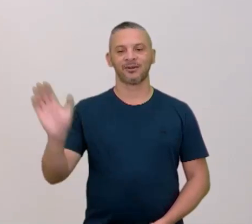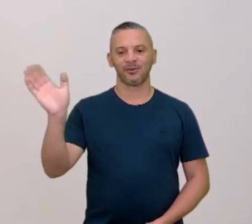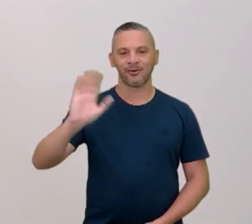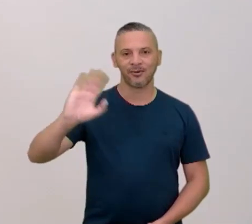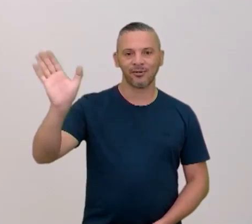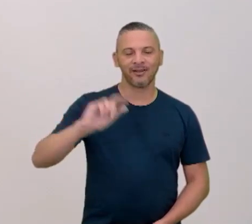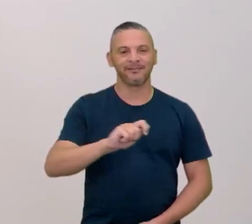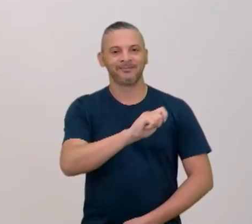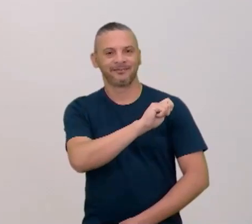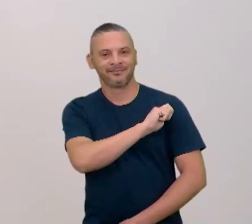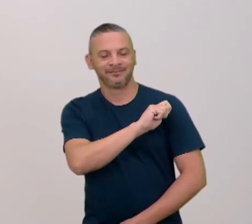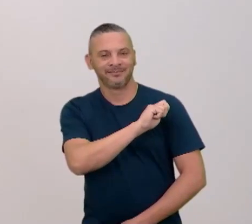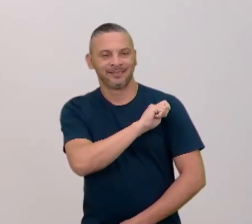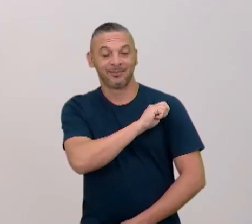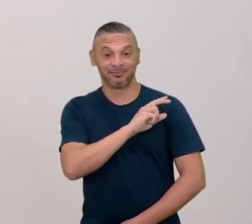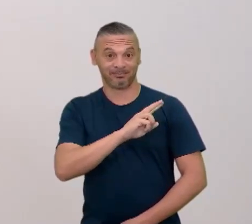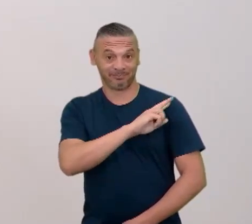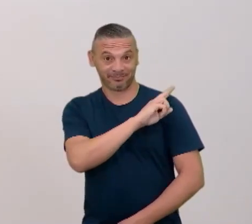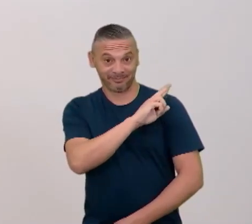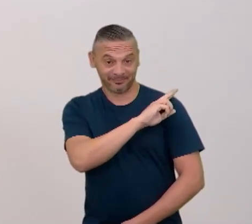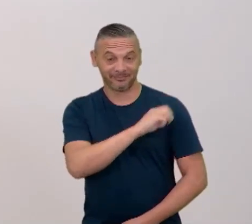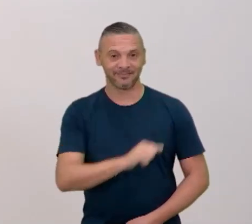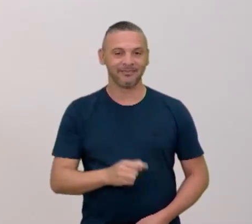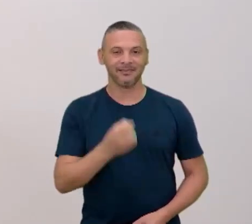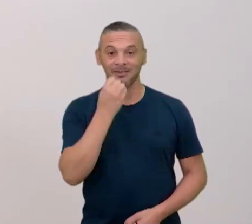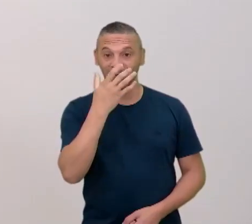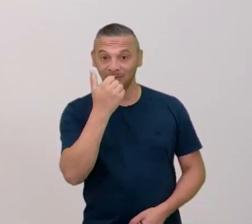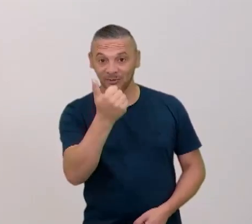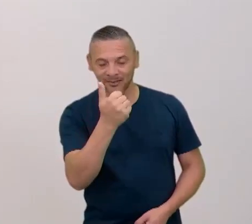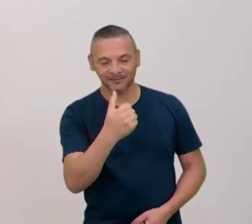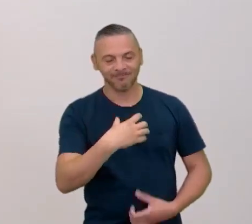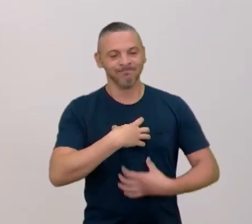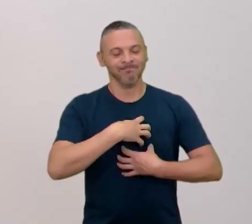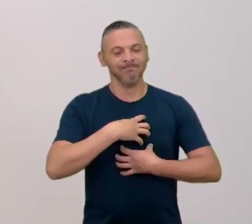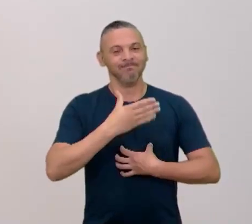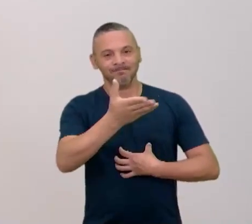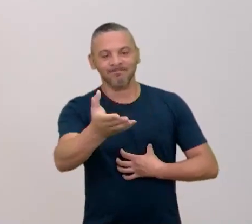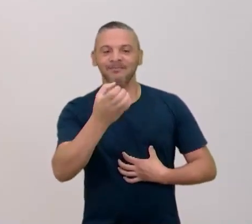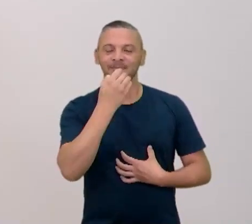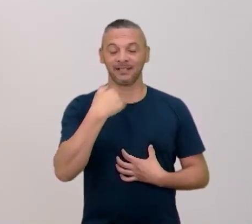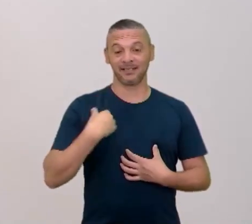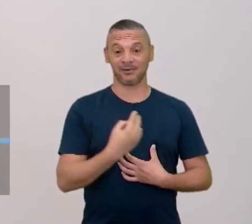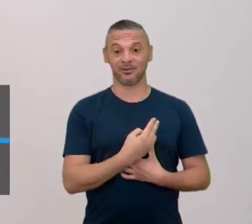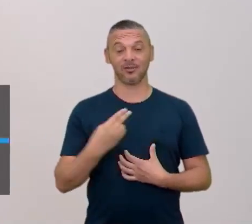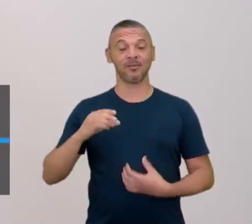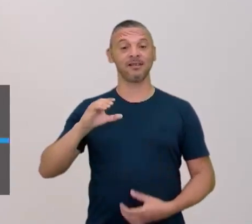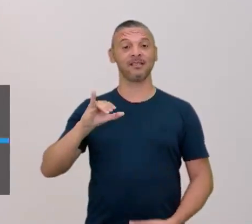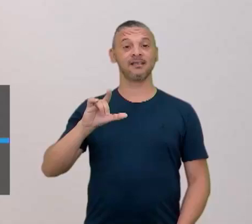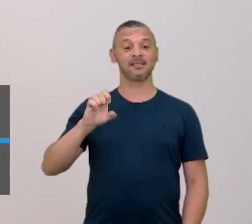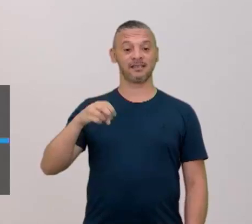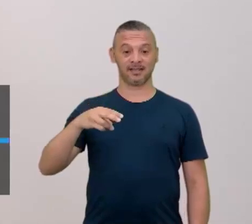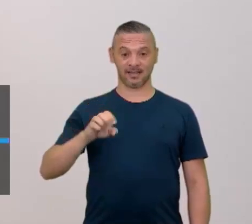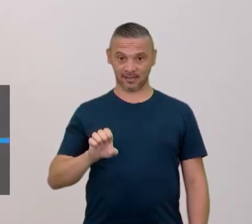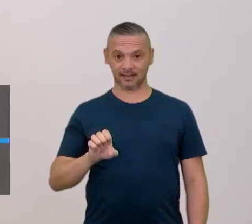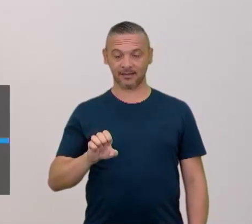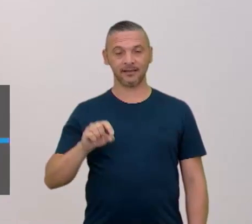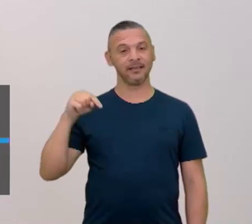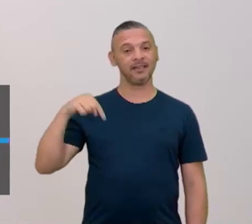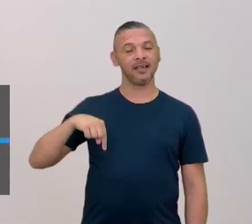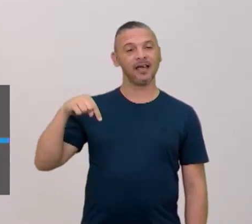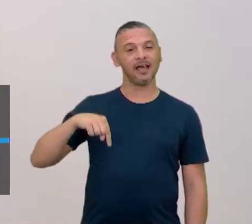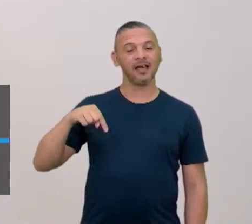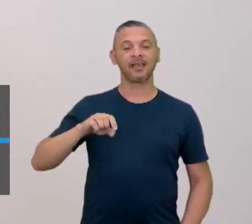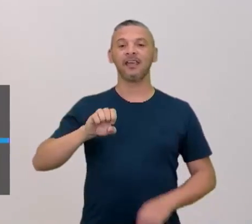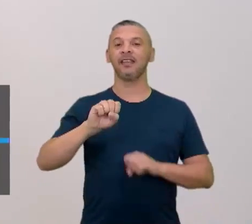Olá, estudante da segunda série, tudo bem com vocês? Eu espero sinceramente que sim. Eu sou a professora Silene Félix e nós estamos aqui